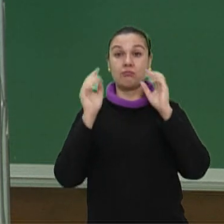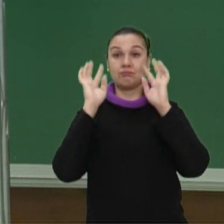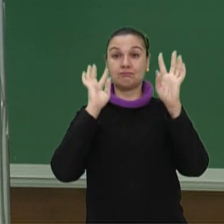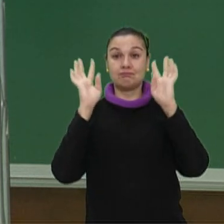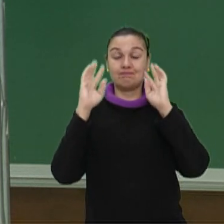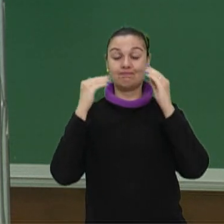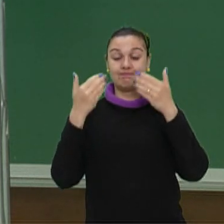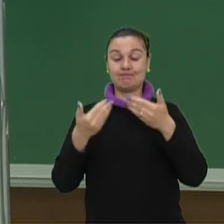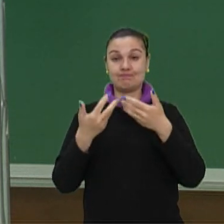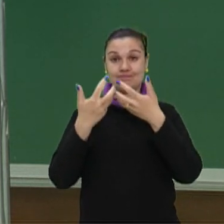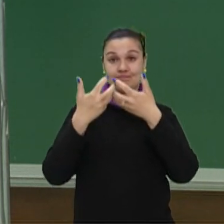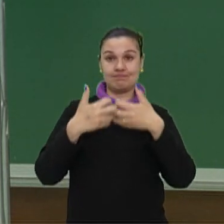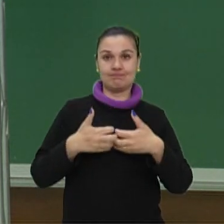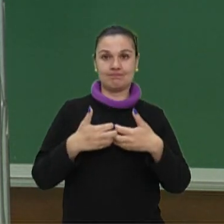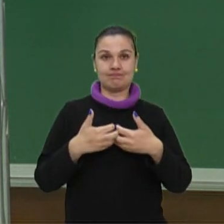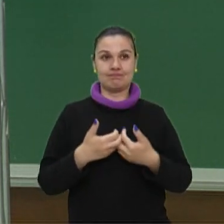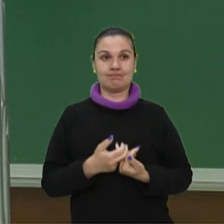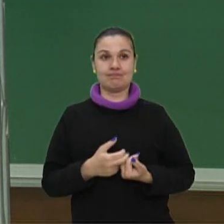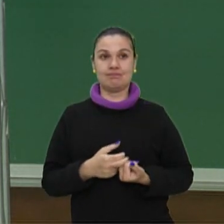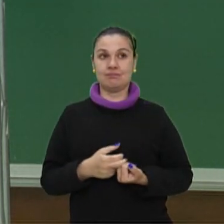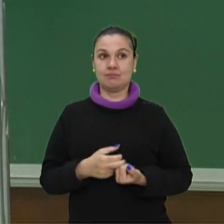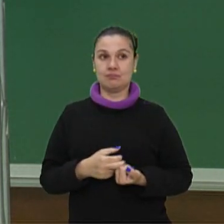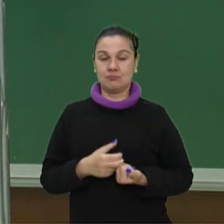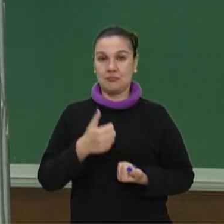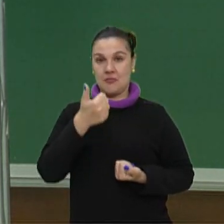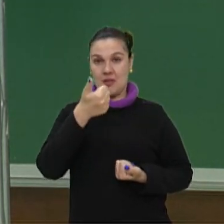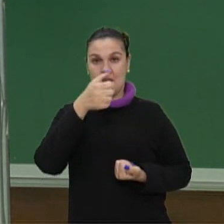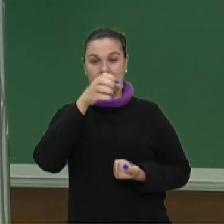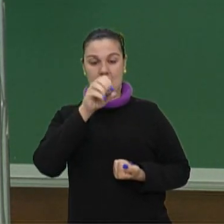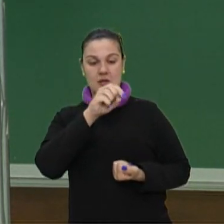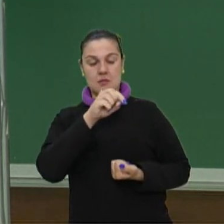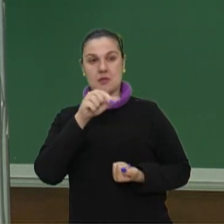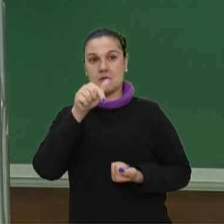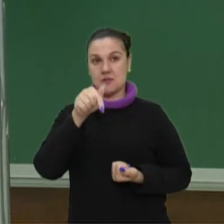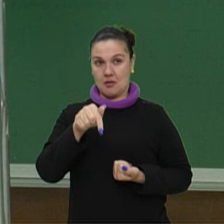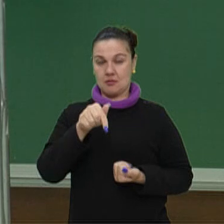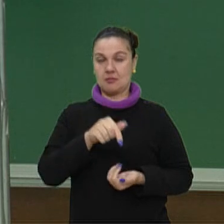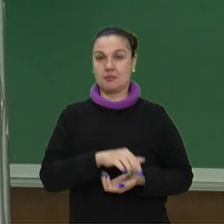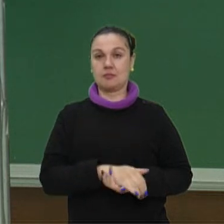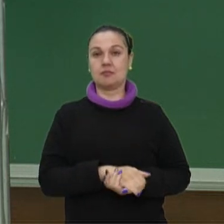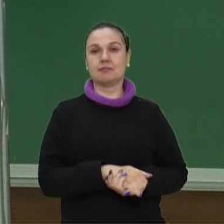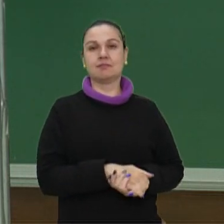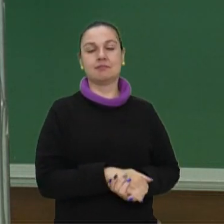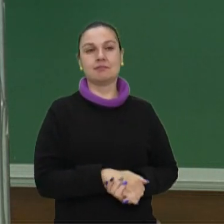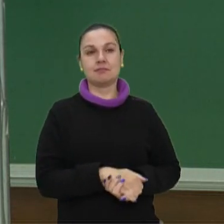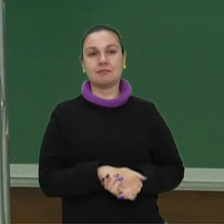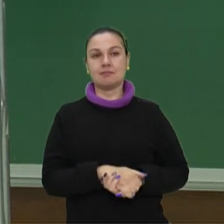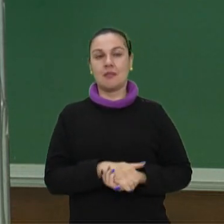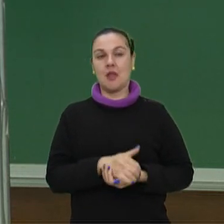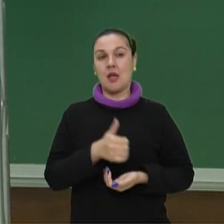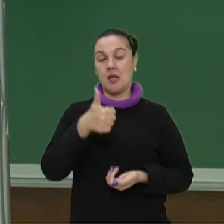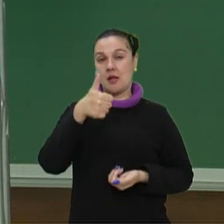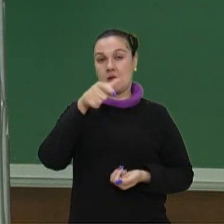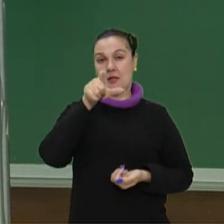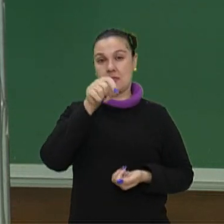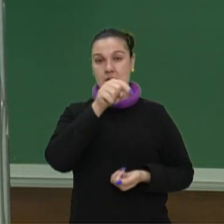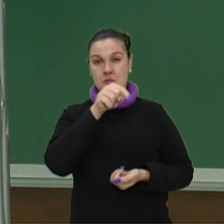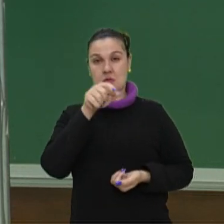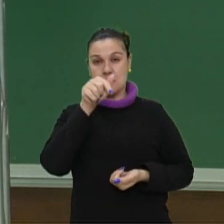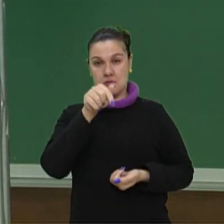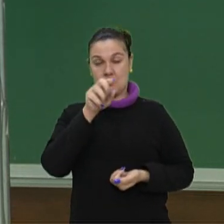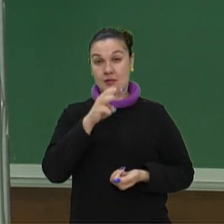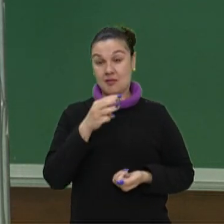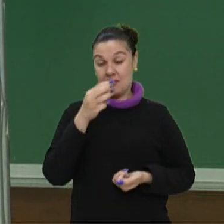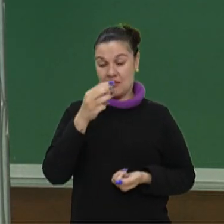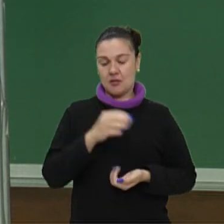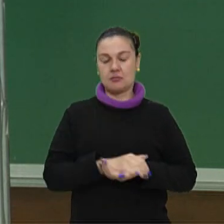gente pode pensar, por exemplo, 10 menos 7. Né? 10 menos 7 dá 3. Né? Mas a hora que eu multiplico